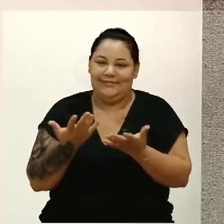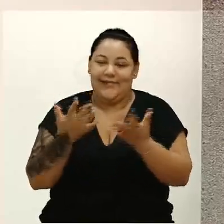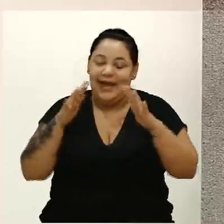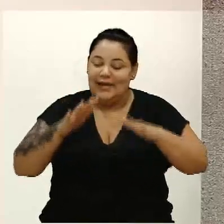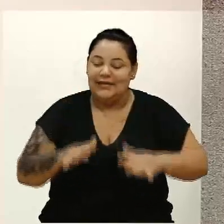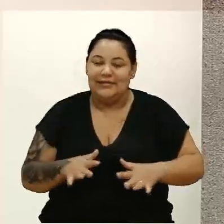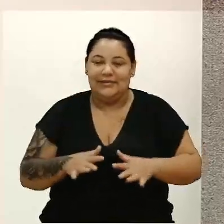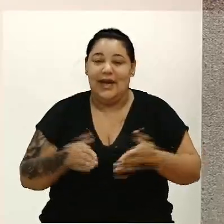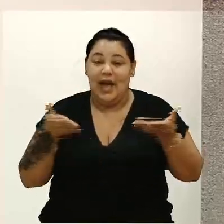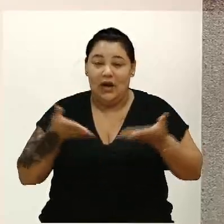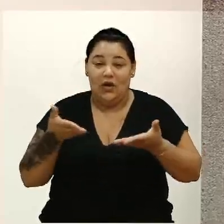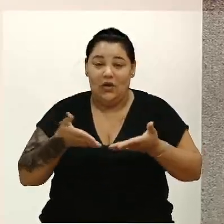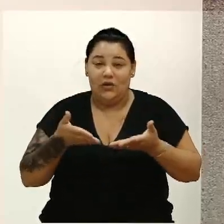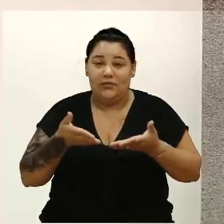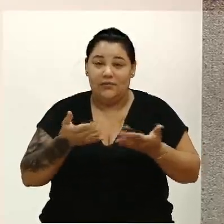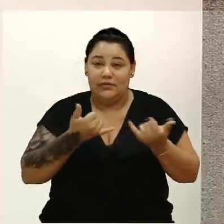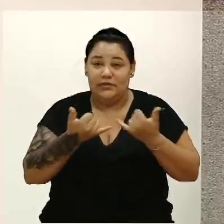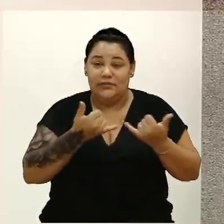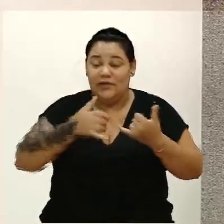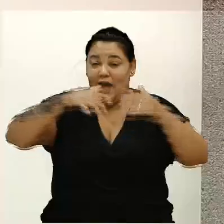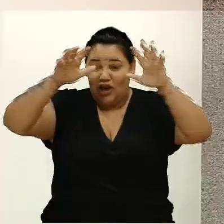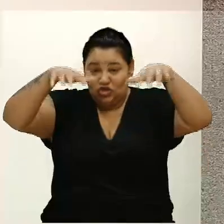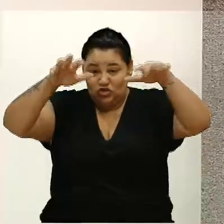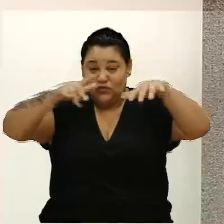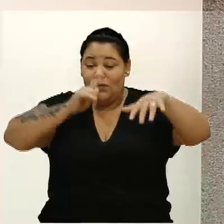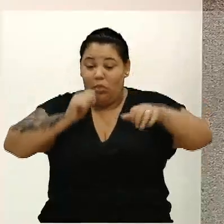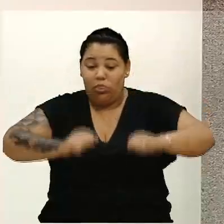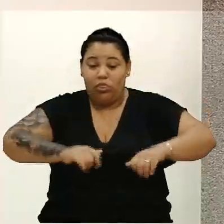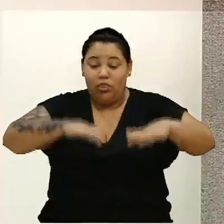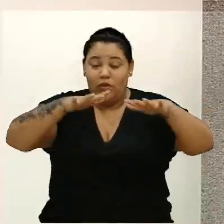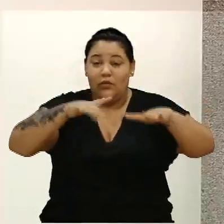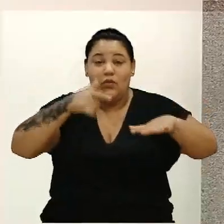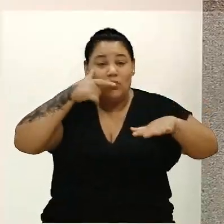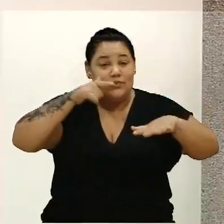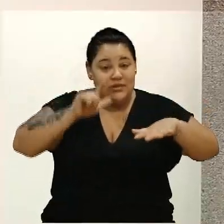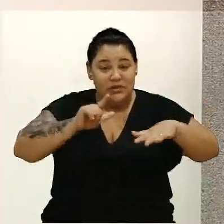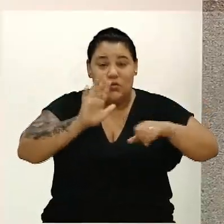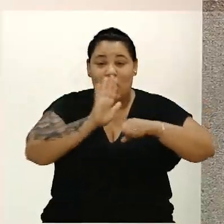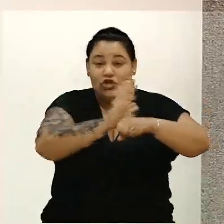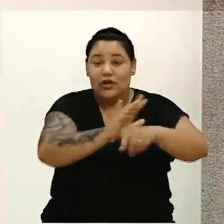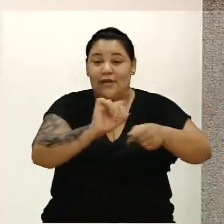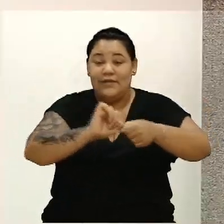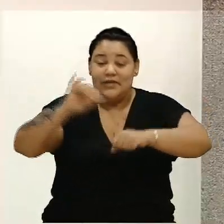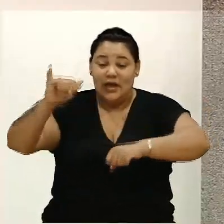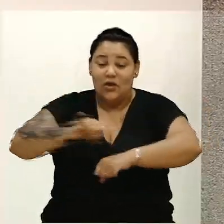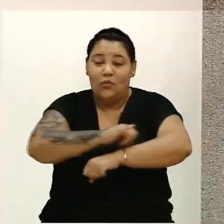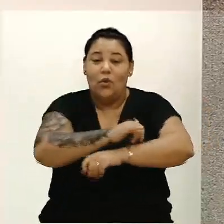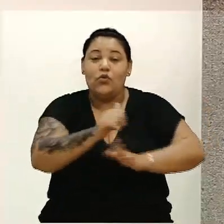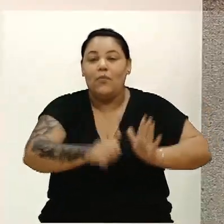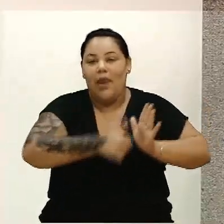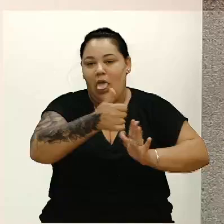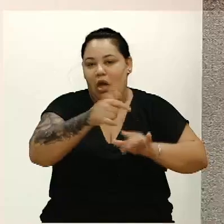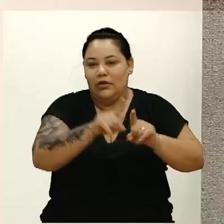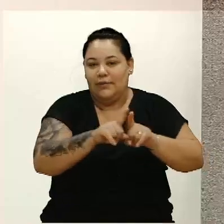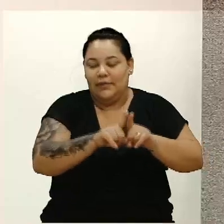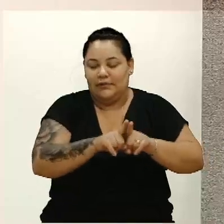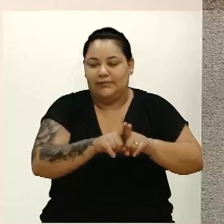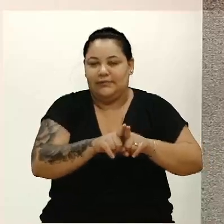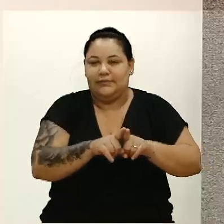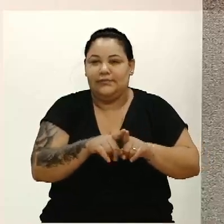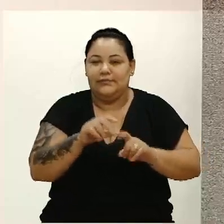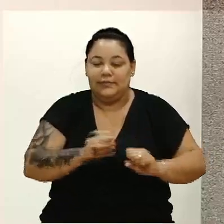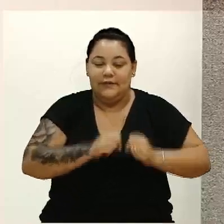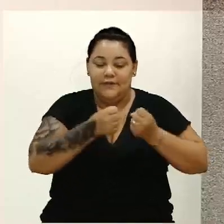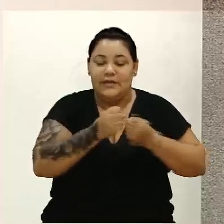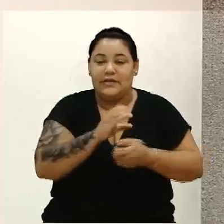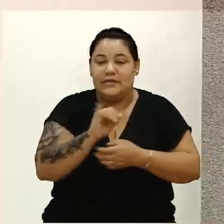fato de Caxias ser um corredor humanitário que permitiu nós termos um aeroporto adequado. E nós só estamos trazendo esse assunto do aeroporto, da defesa civil, com mais